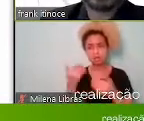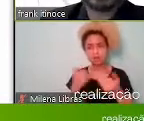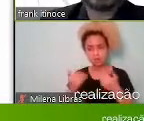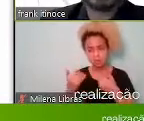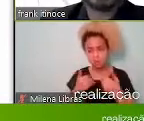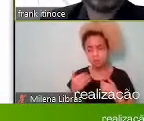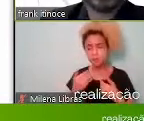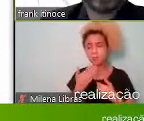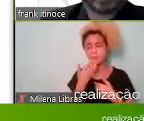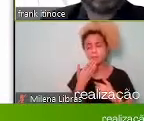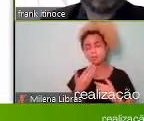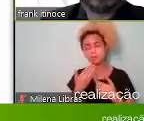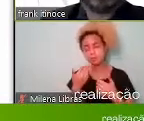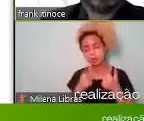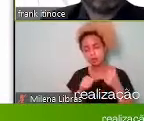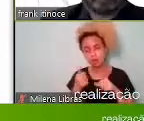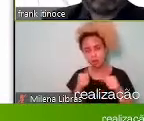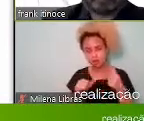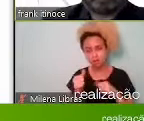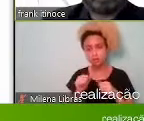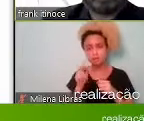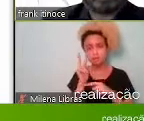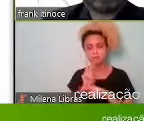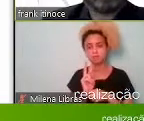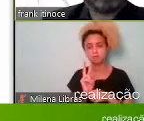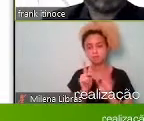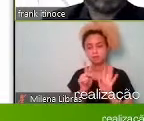de análise e vistoria de projetos.